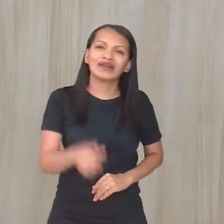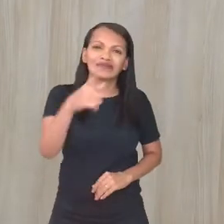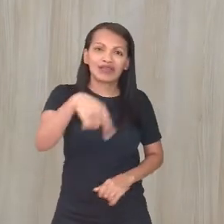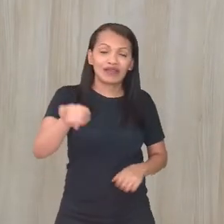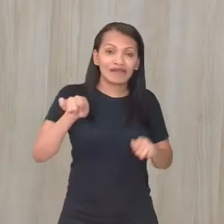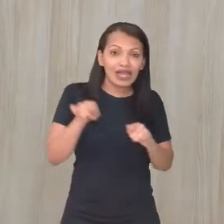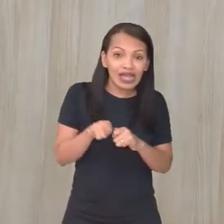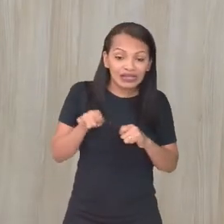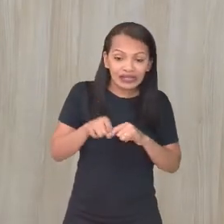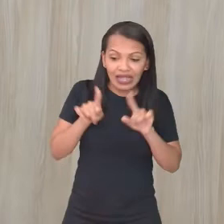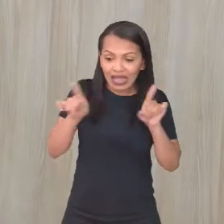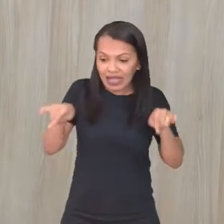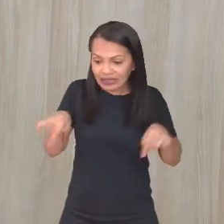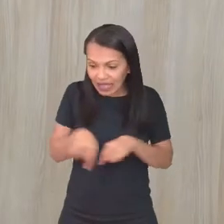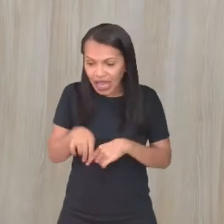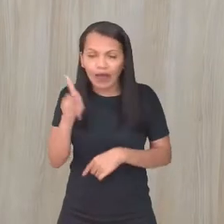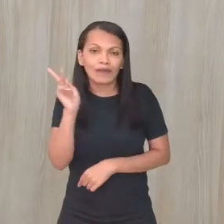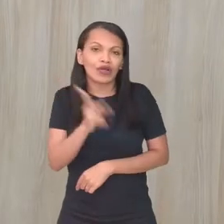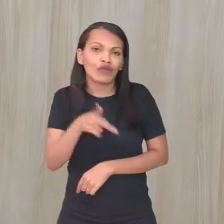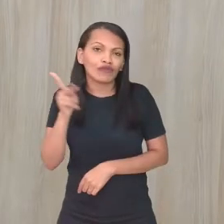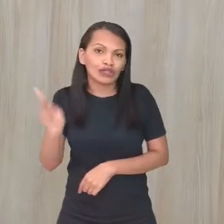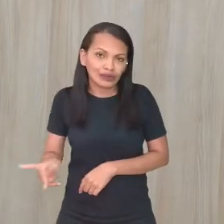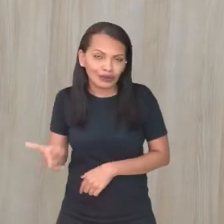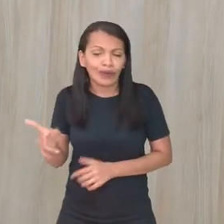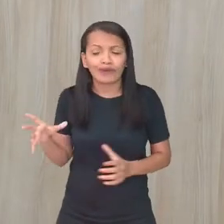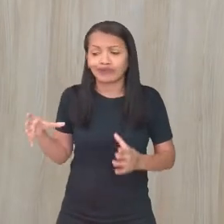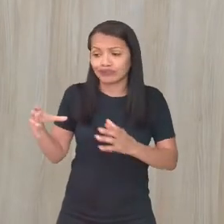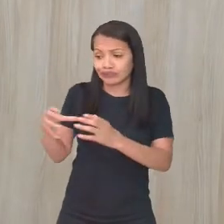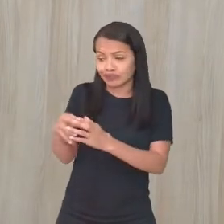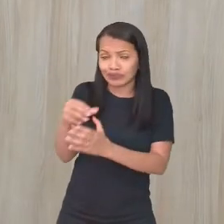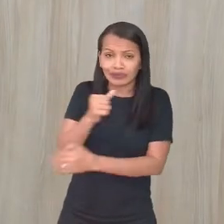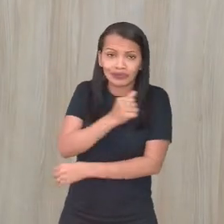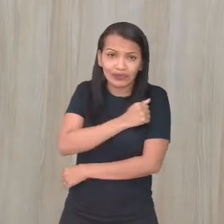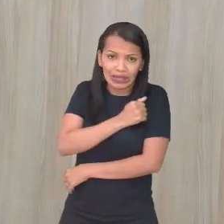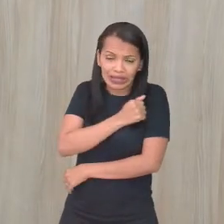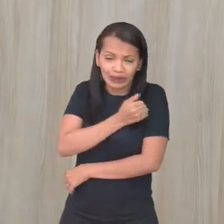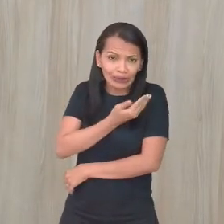fazer aí na sala com seu professor ou professora, com sua turma, tá?